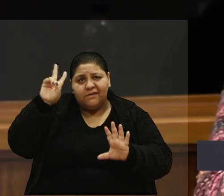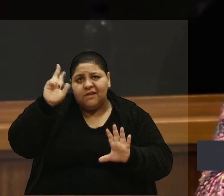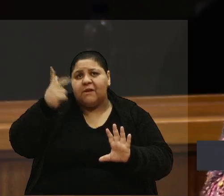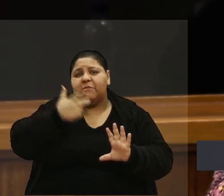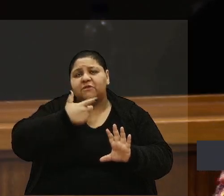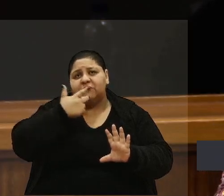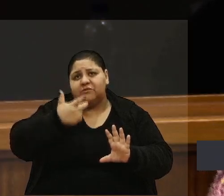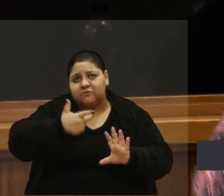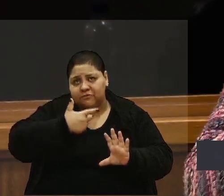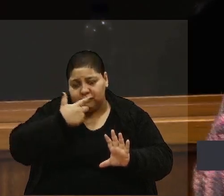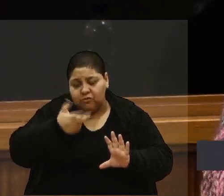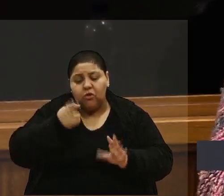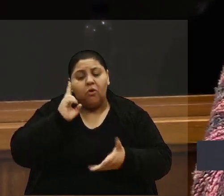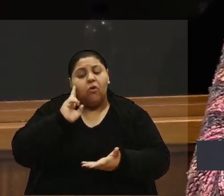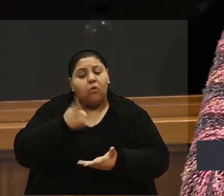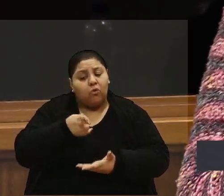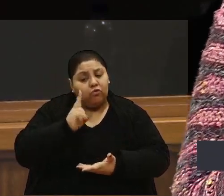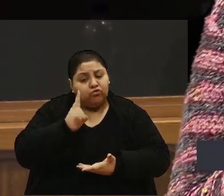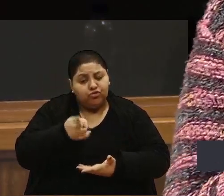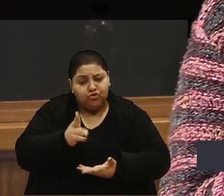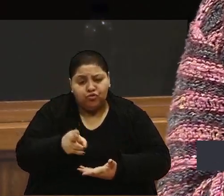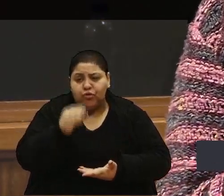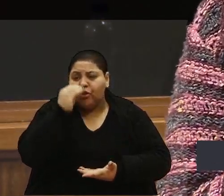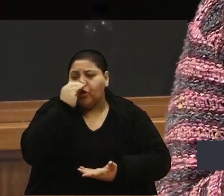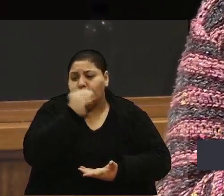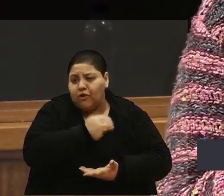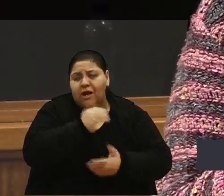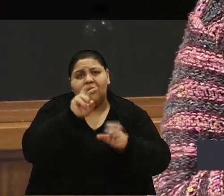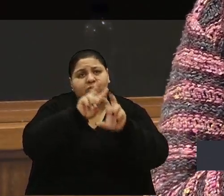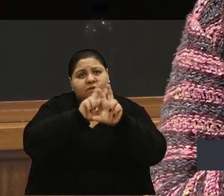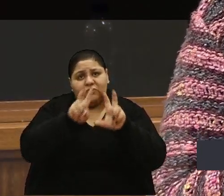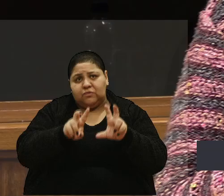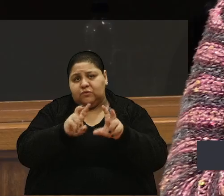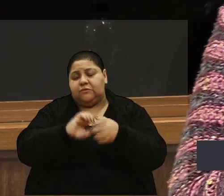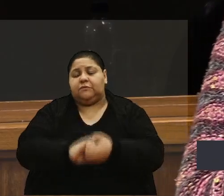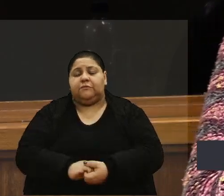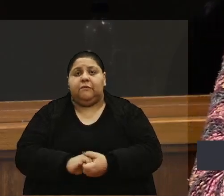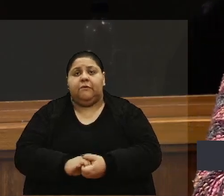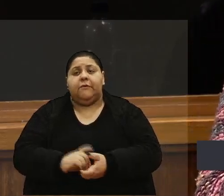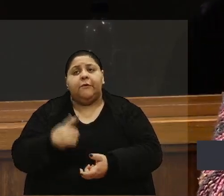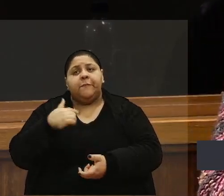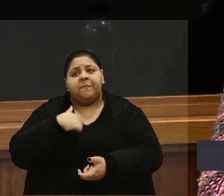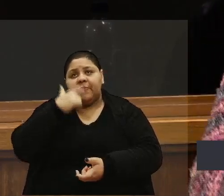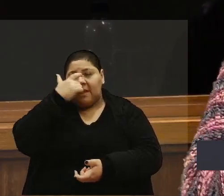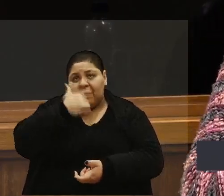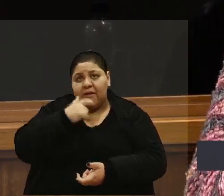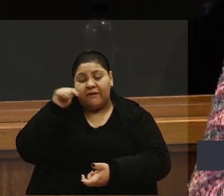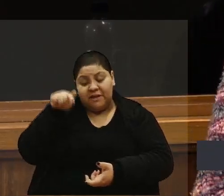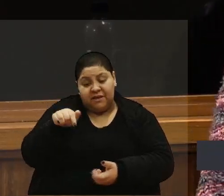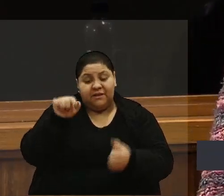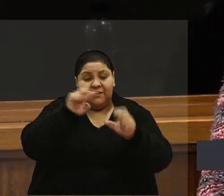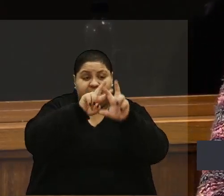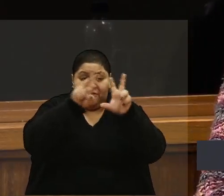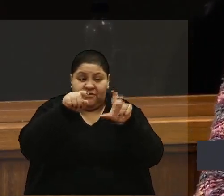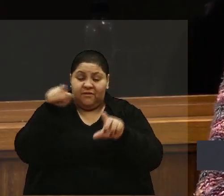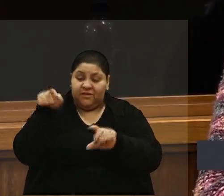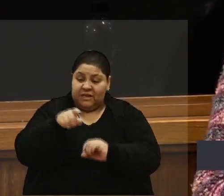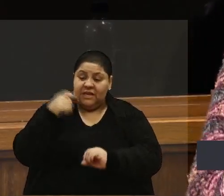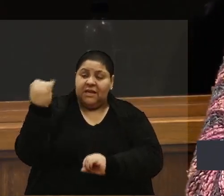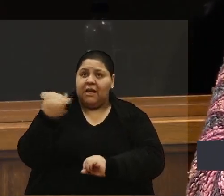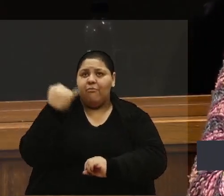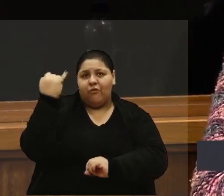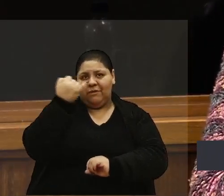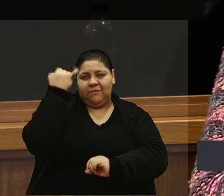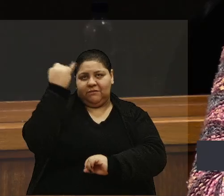falar, continua tudo do mesmo, né? Então, eu acho que essa pauta é muito